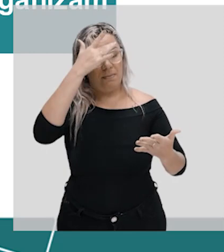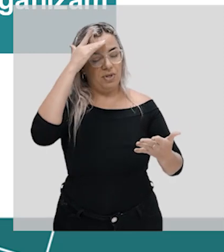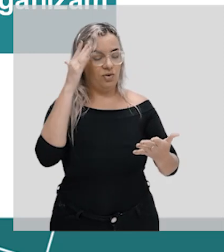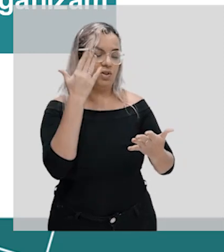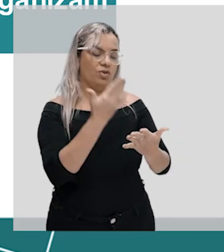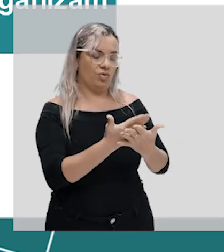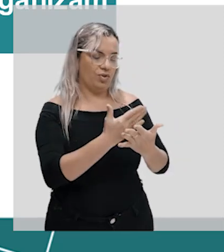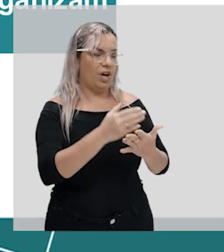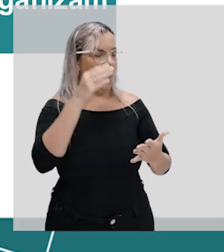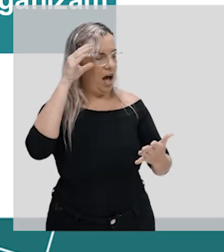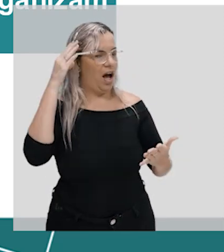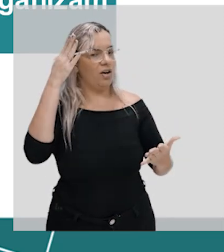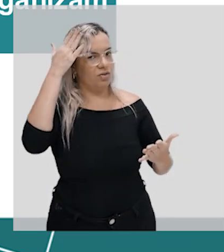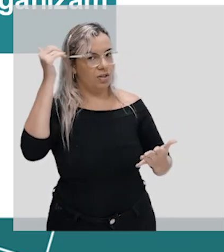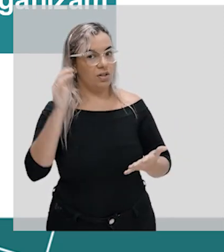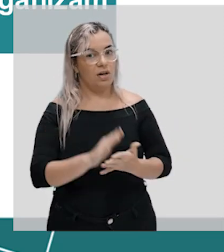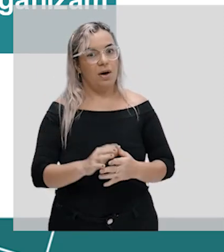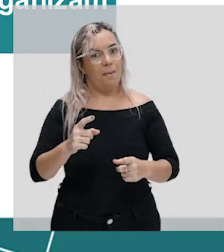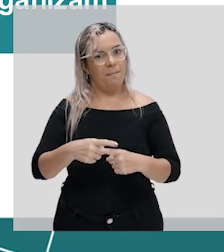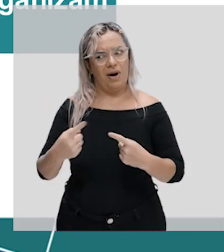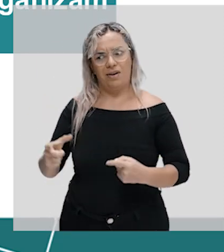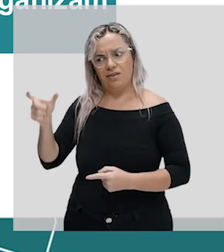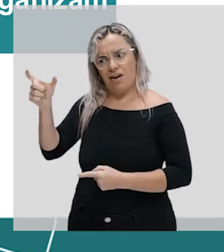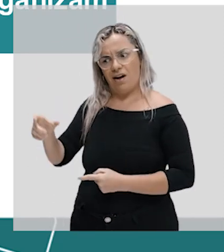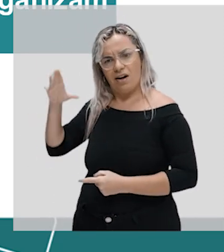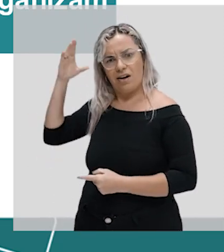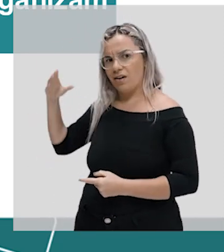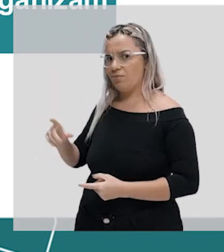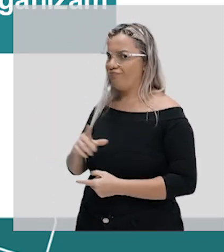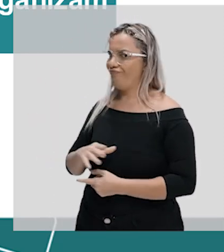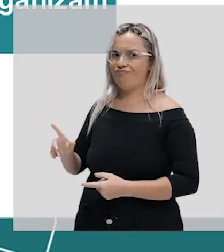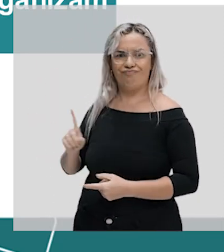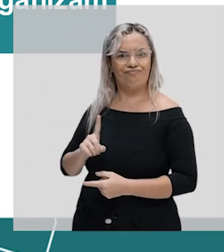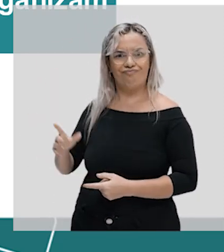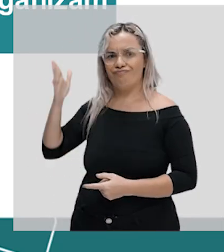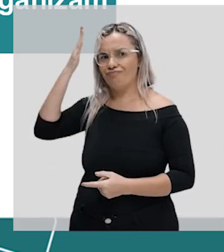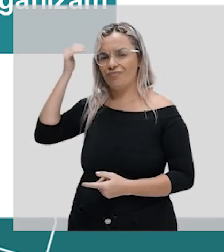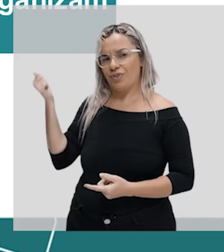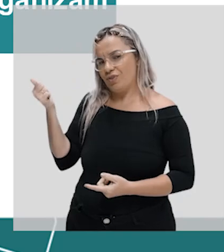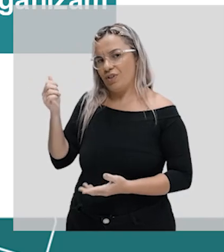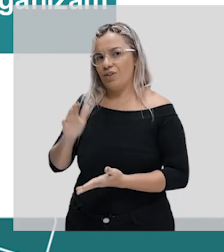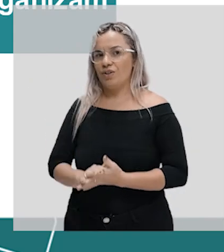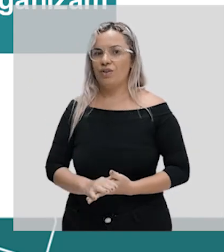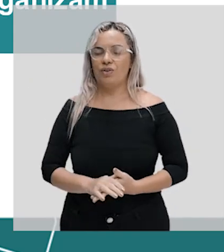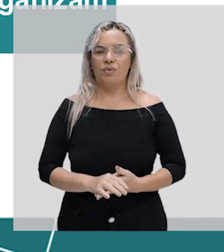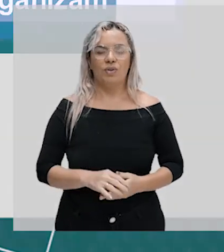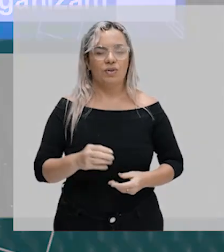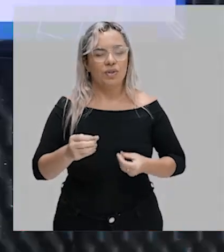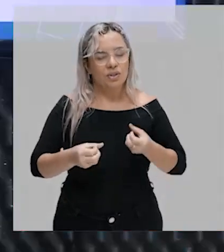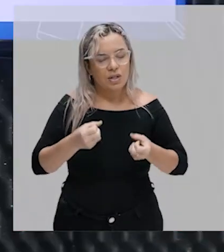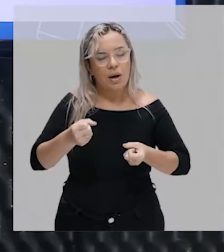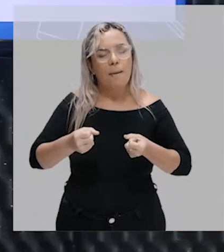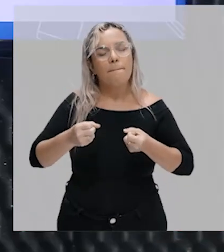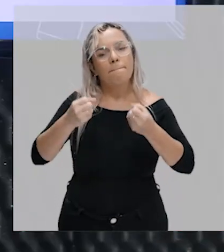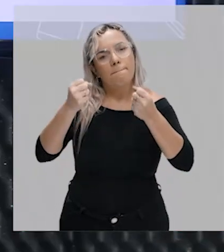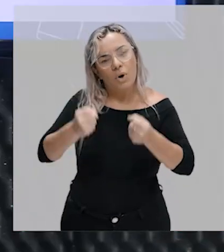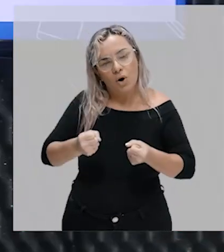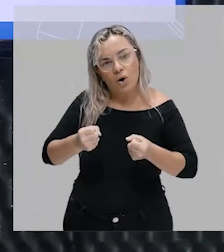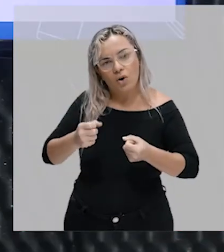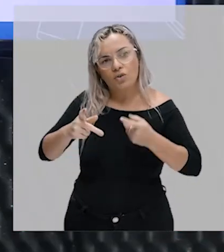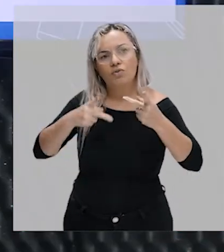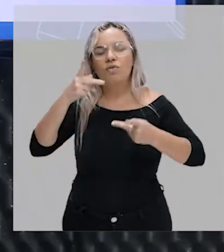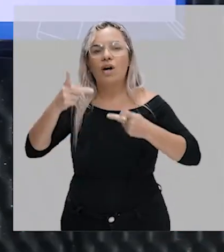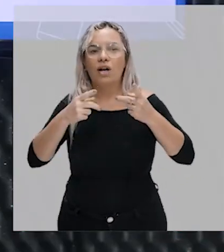sabe. Aqui e ali você solta uma palavra, né, em uma brincadeira. Mesma coisa com o japonês, a mesma coisa